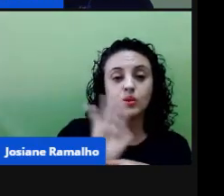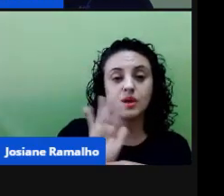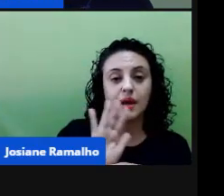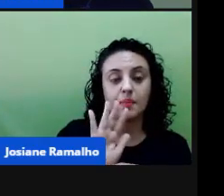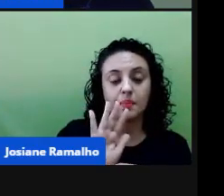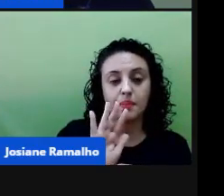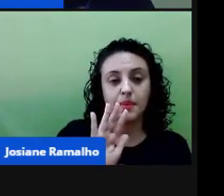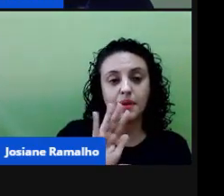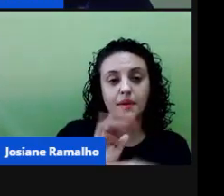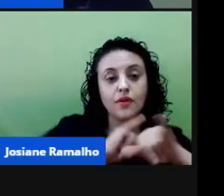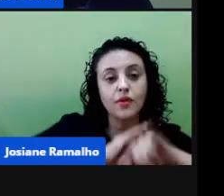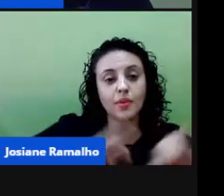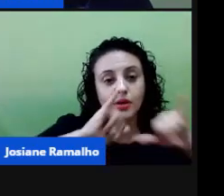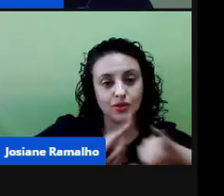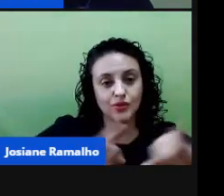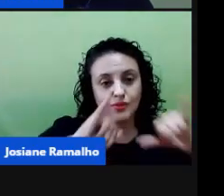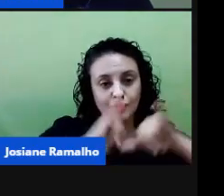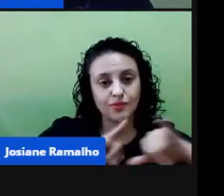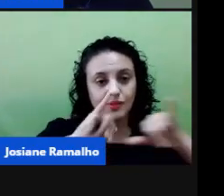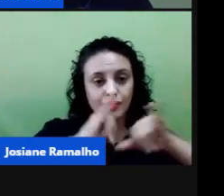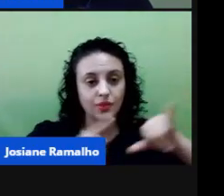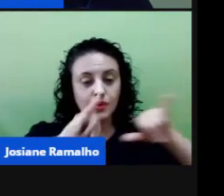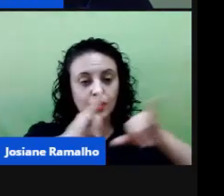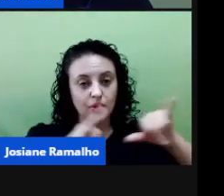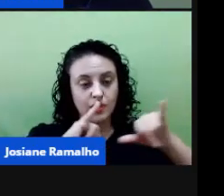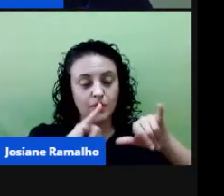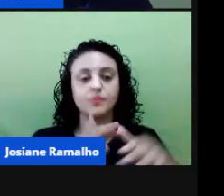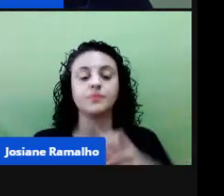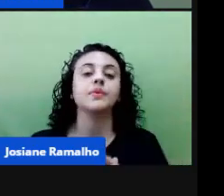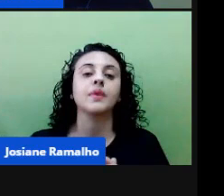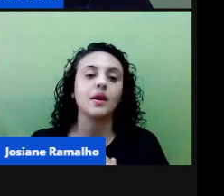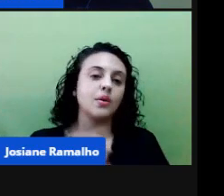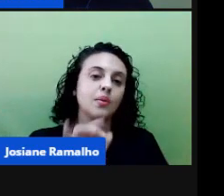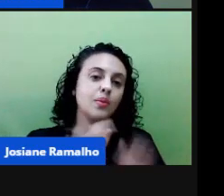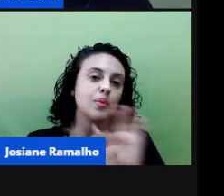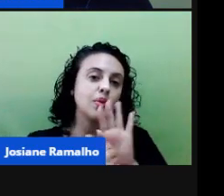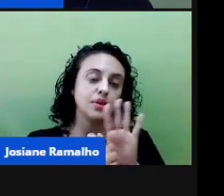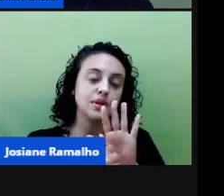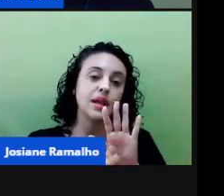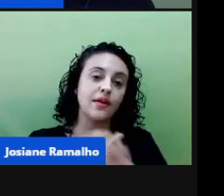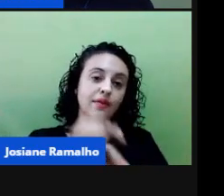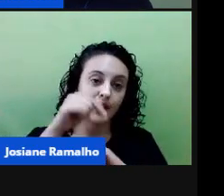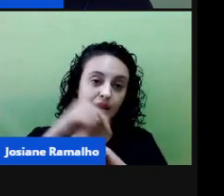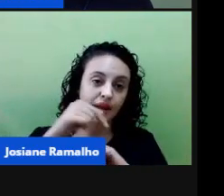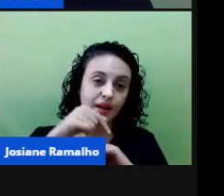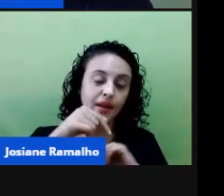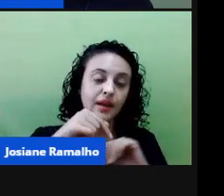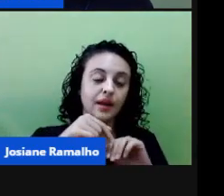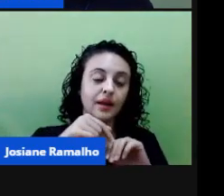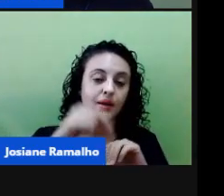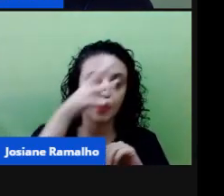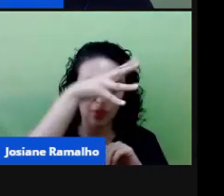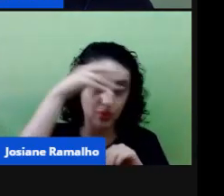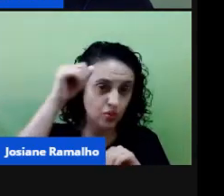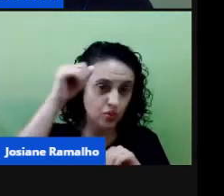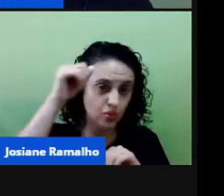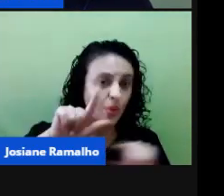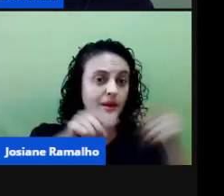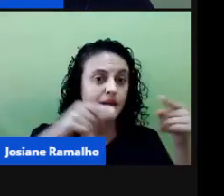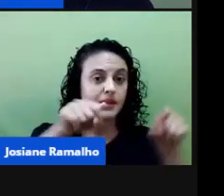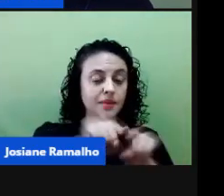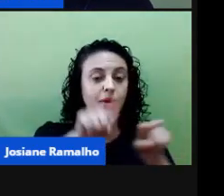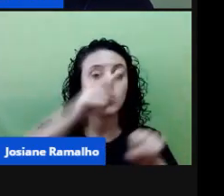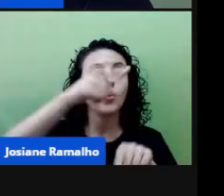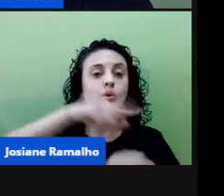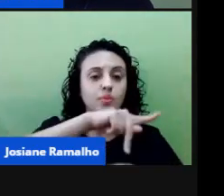nos cinemas, não só aqui em Mato Grosso do Sul, mas ia para fora do Brasil. Esse aqui é o Bernardo Lado, ele ainda